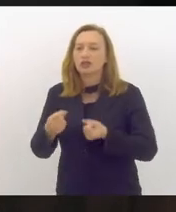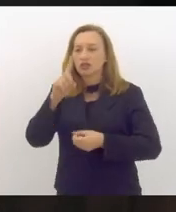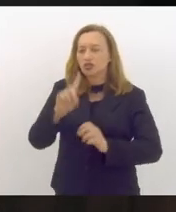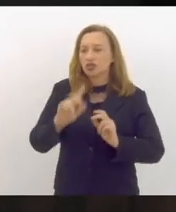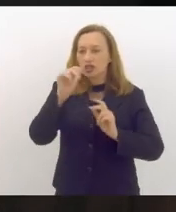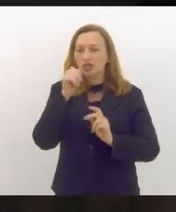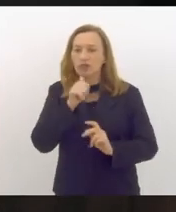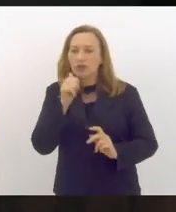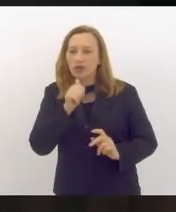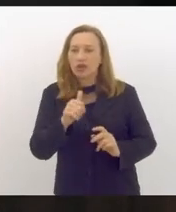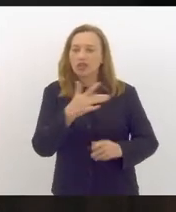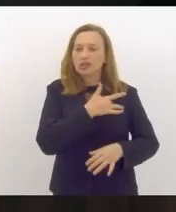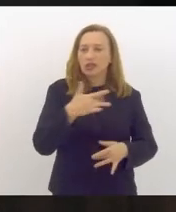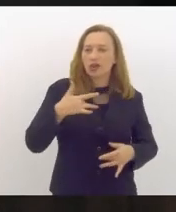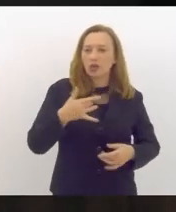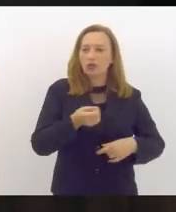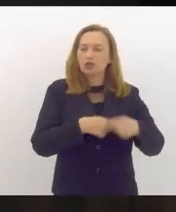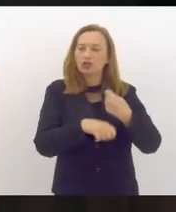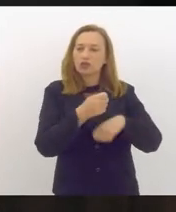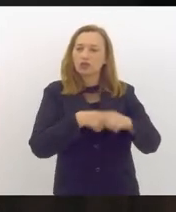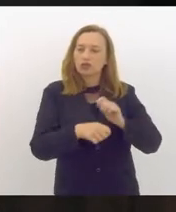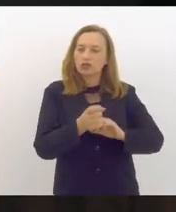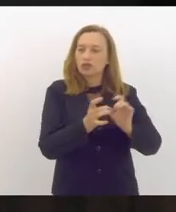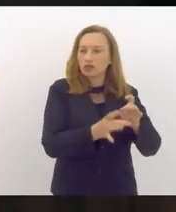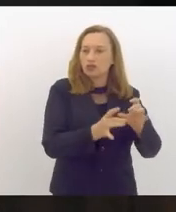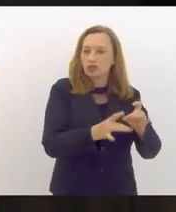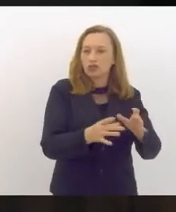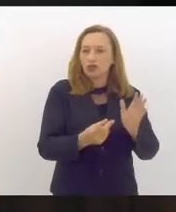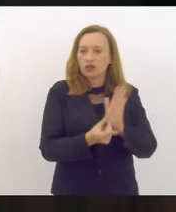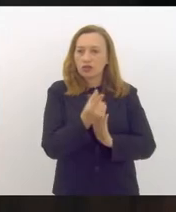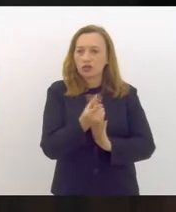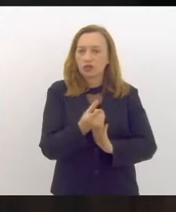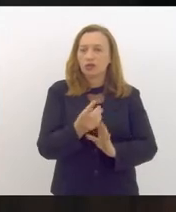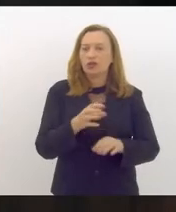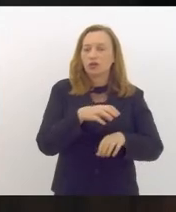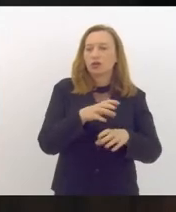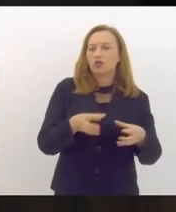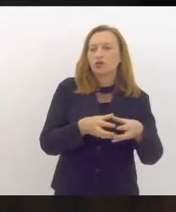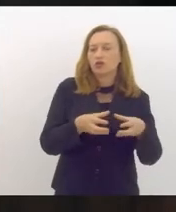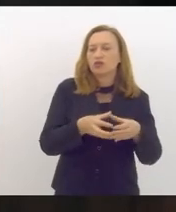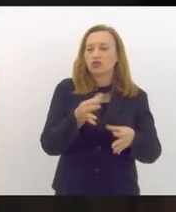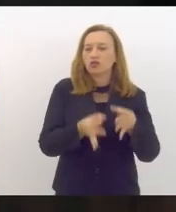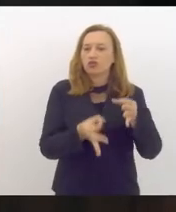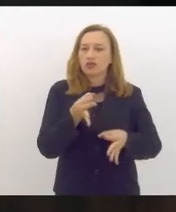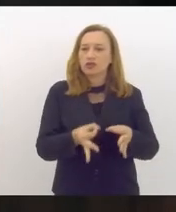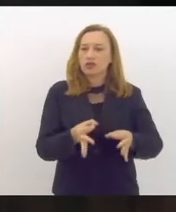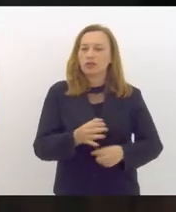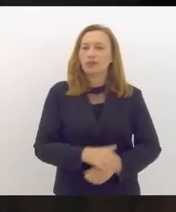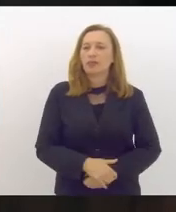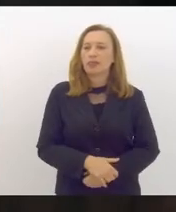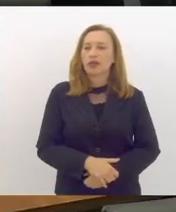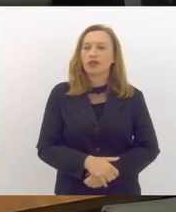Saúde, Economia, Indústria e Comércio e Orçamento. Pela Comissão de Constituição e Justiça.